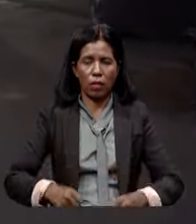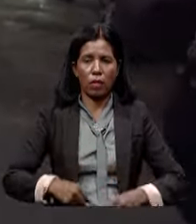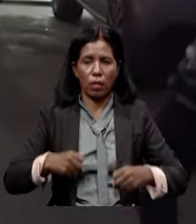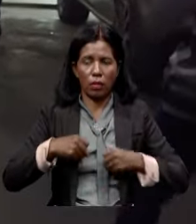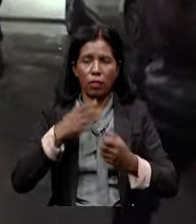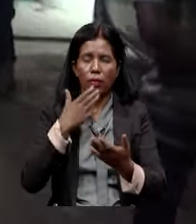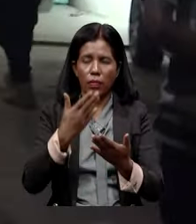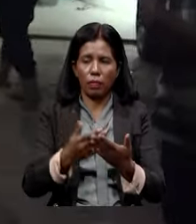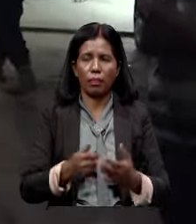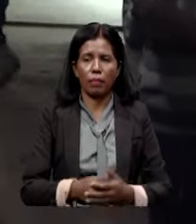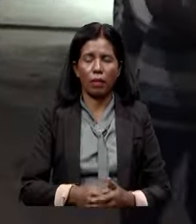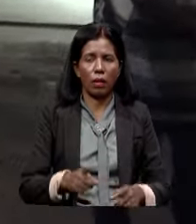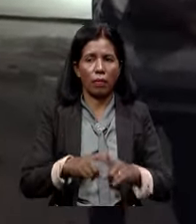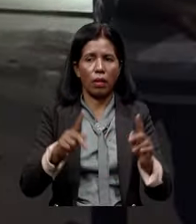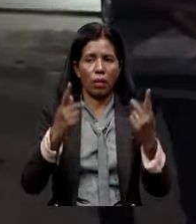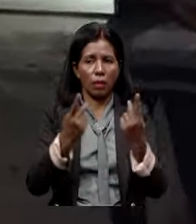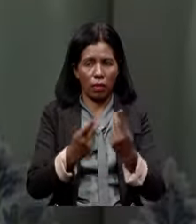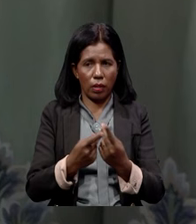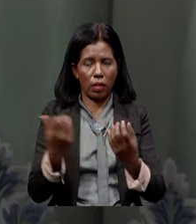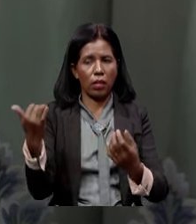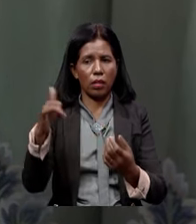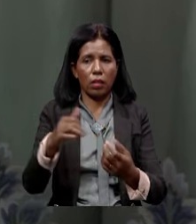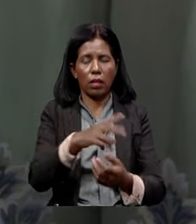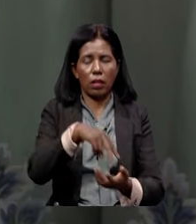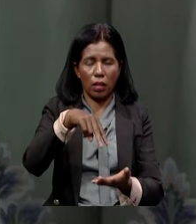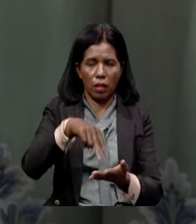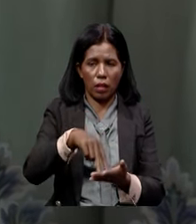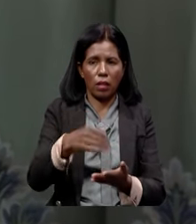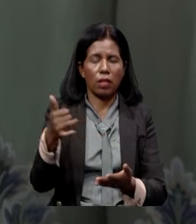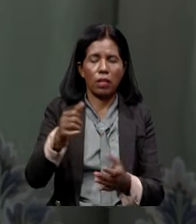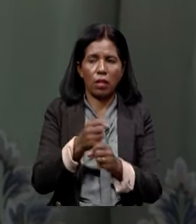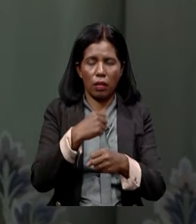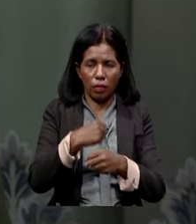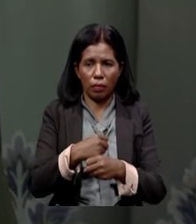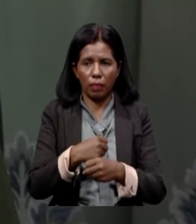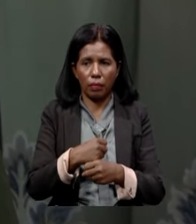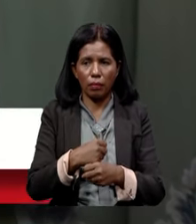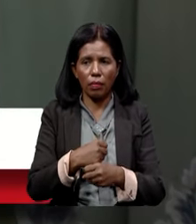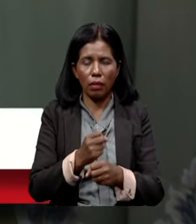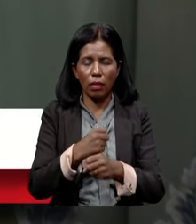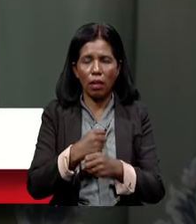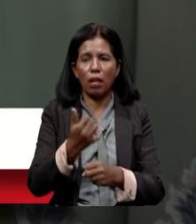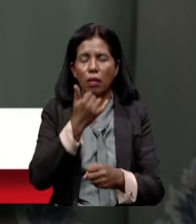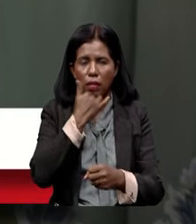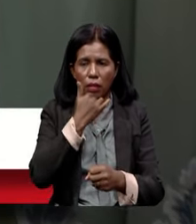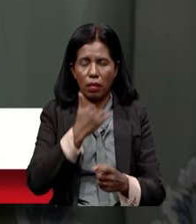consumidor. Mas aí a empresa será balum, o estabelecimento será balum, mas será halo comete erro,